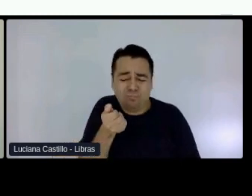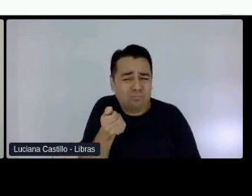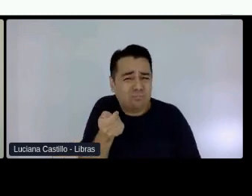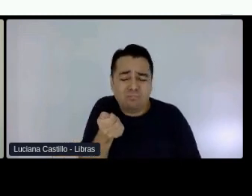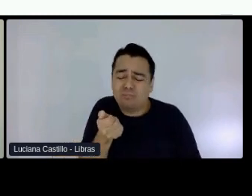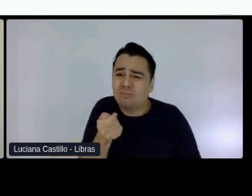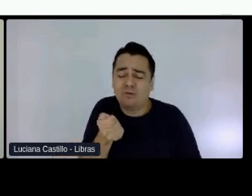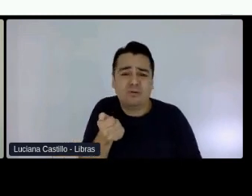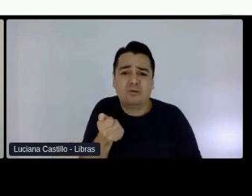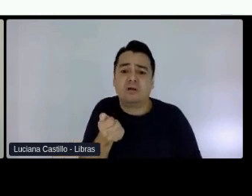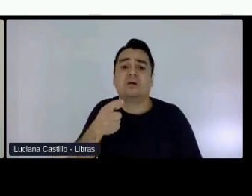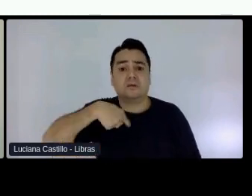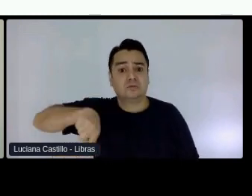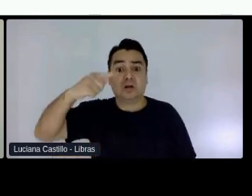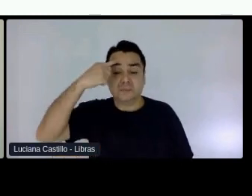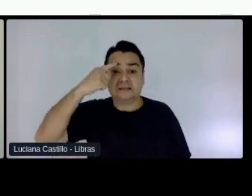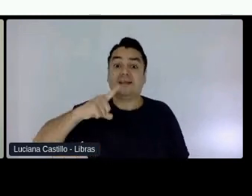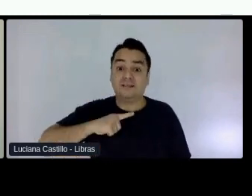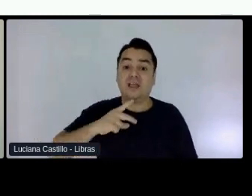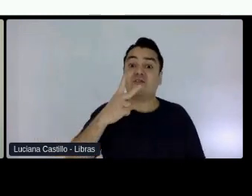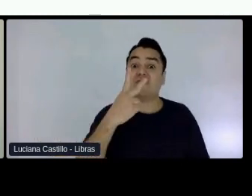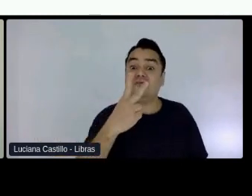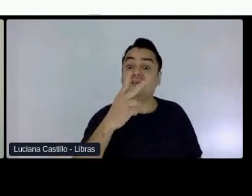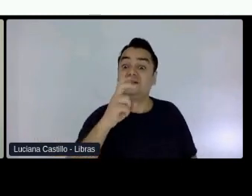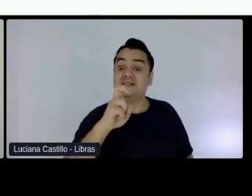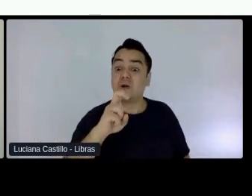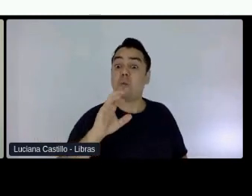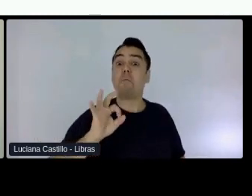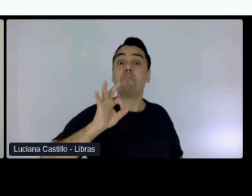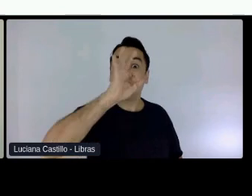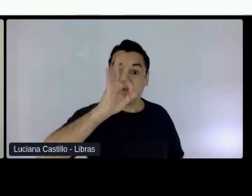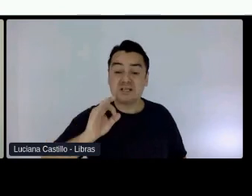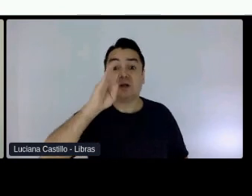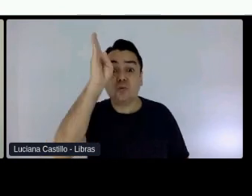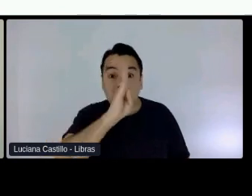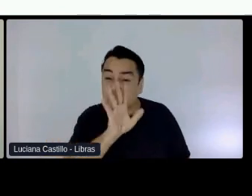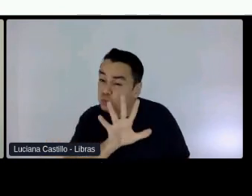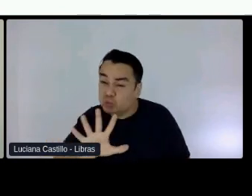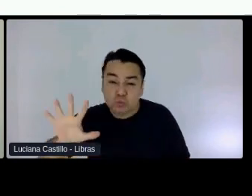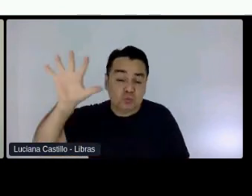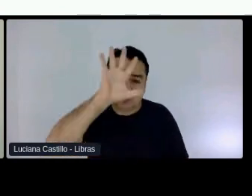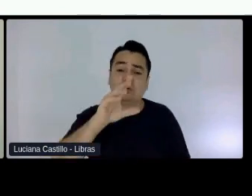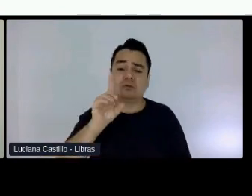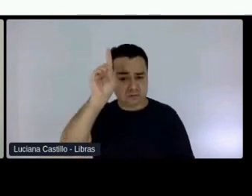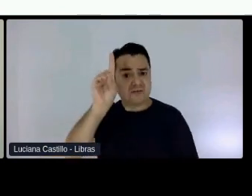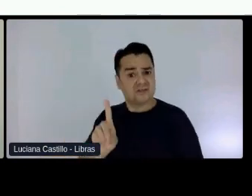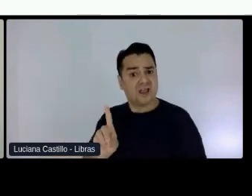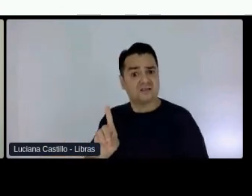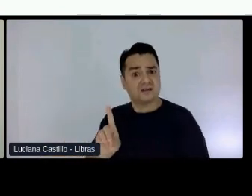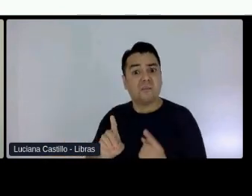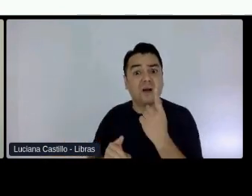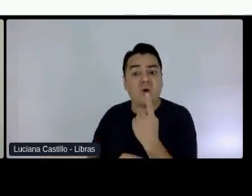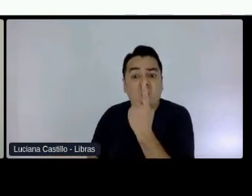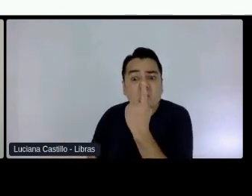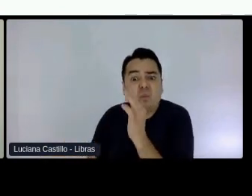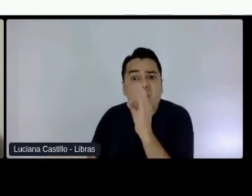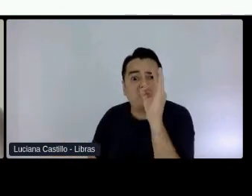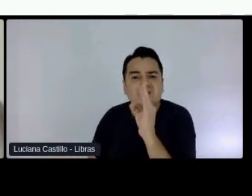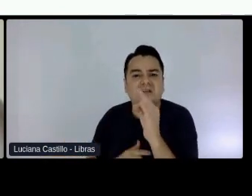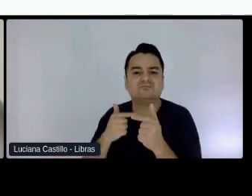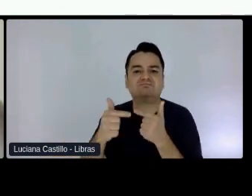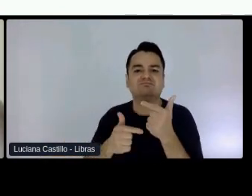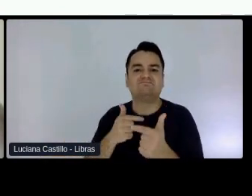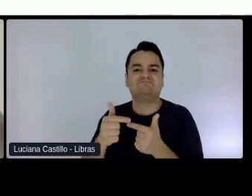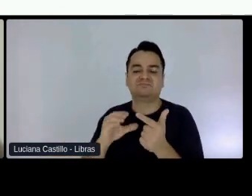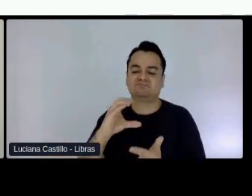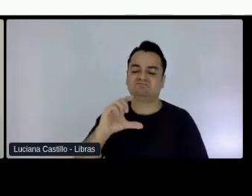gente pensar que nós temos 25% da nossa população de pessoas com deficiência. Então, a gente precisa fazer muito mais no nosso